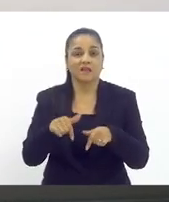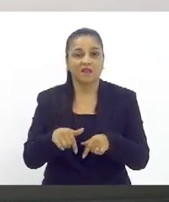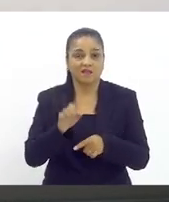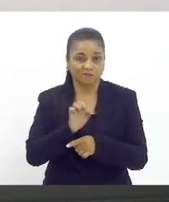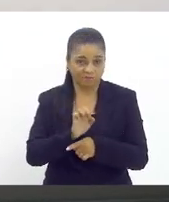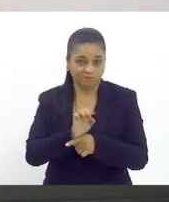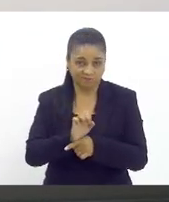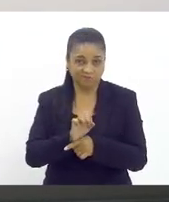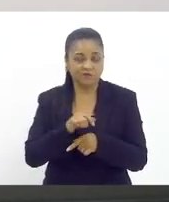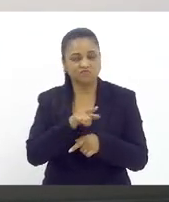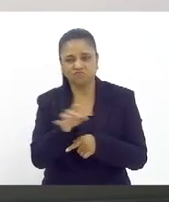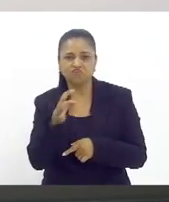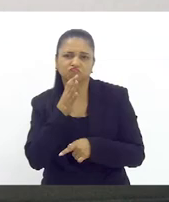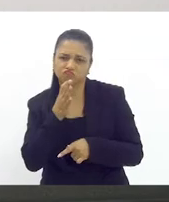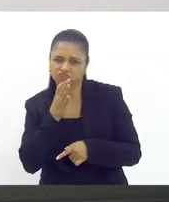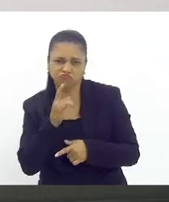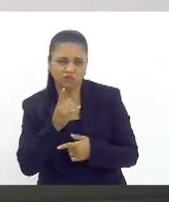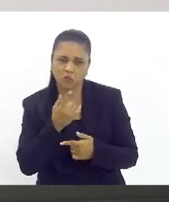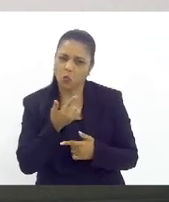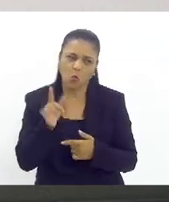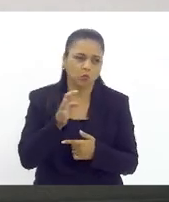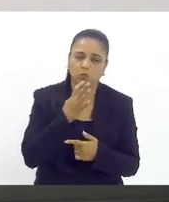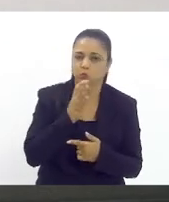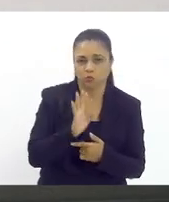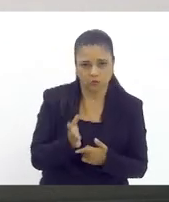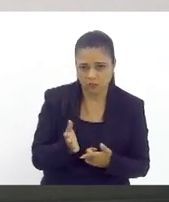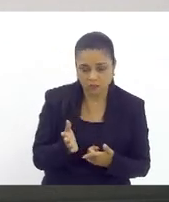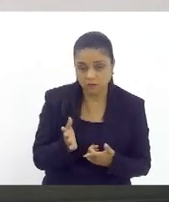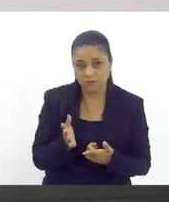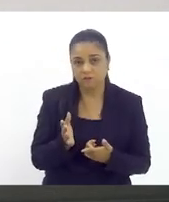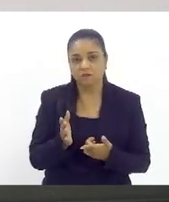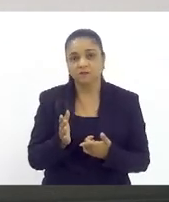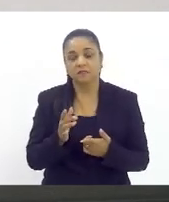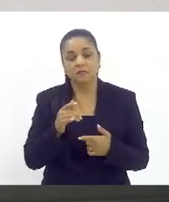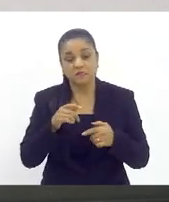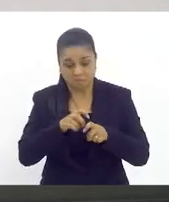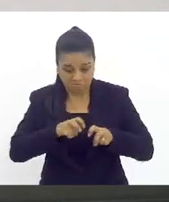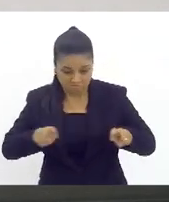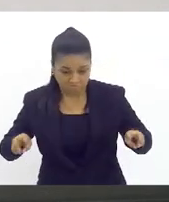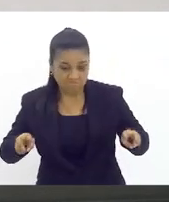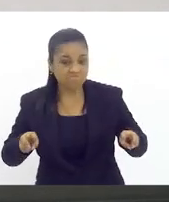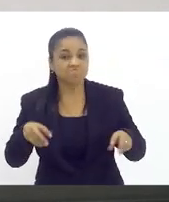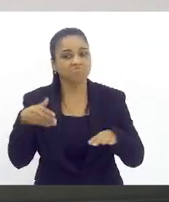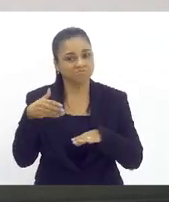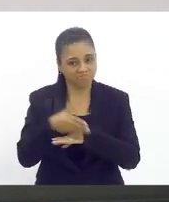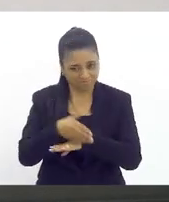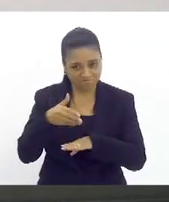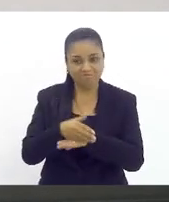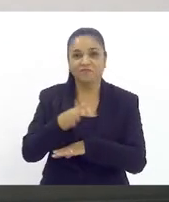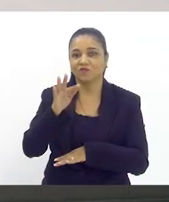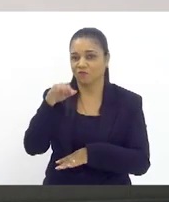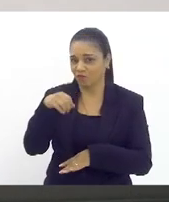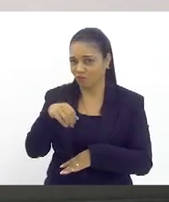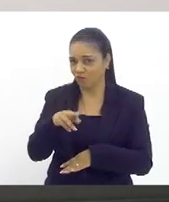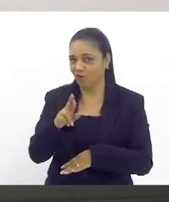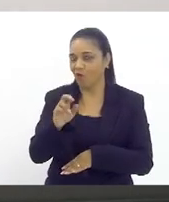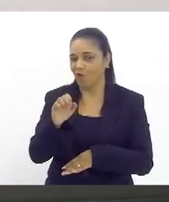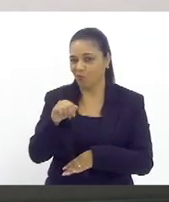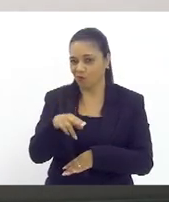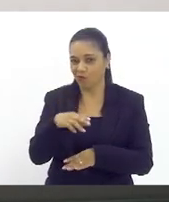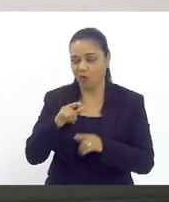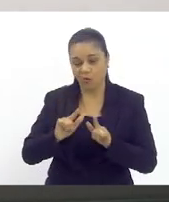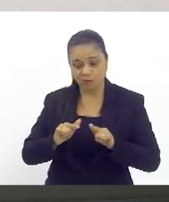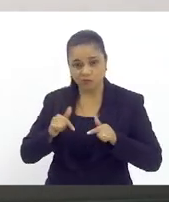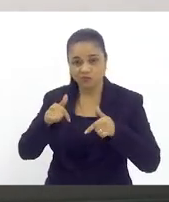aqui conheçam outros não até boa parte da mesa que é participante ativo do fórum né Ele é uma